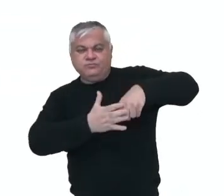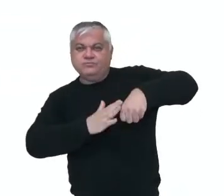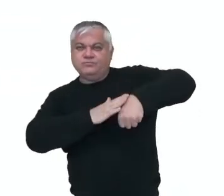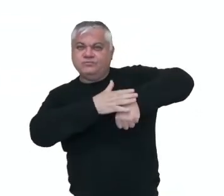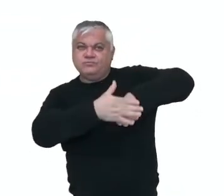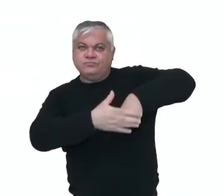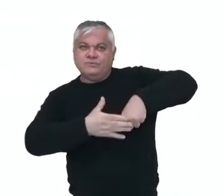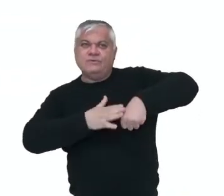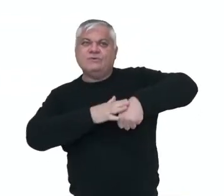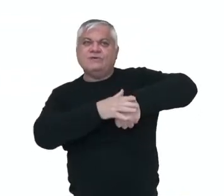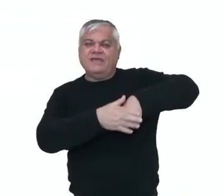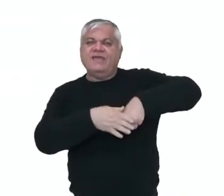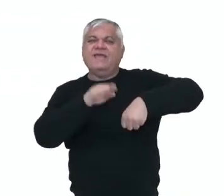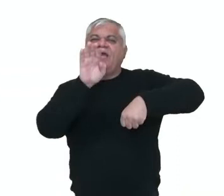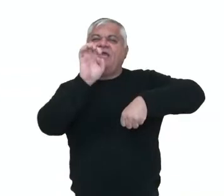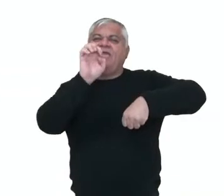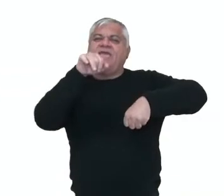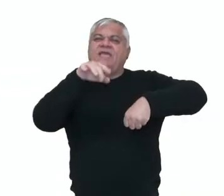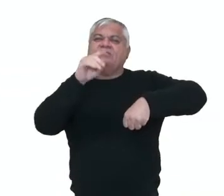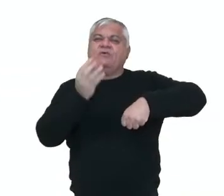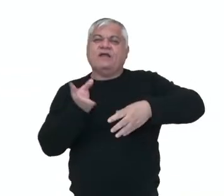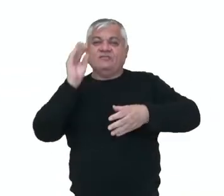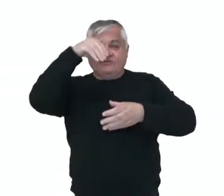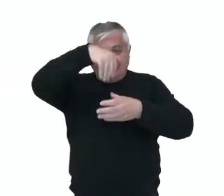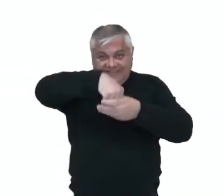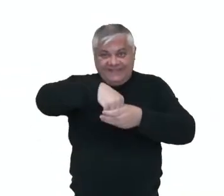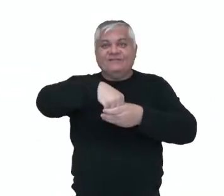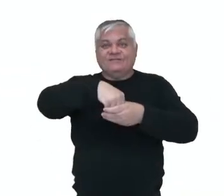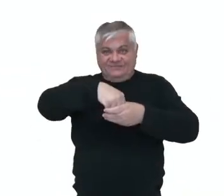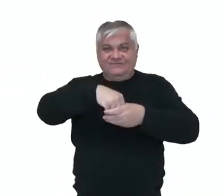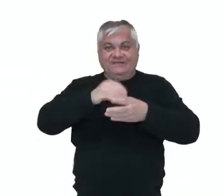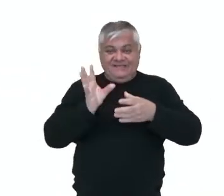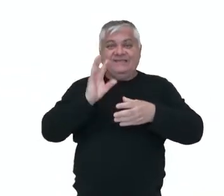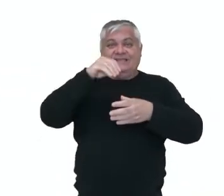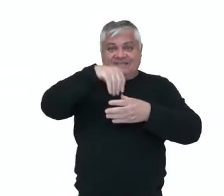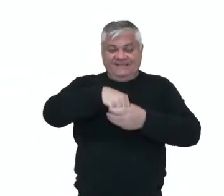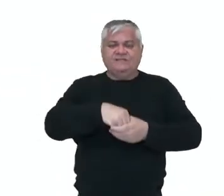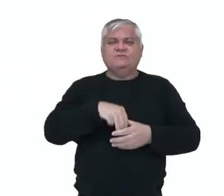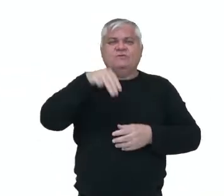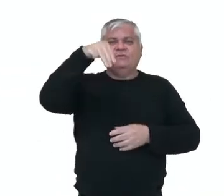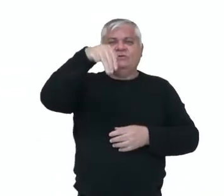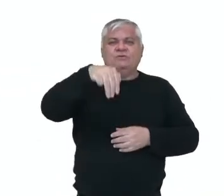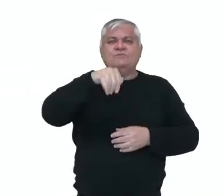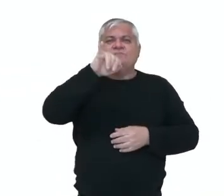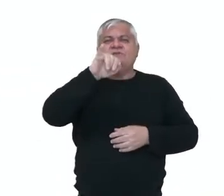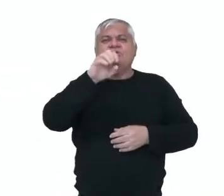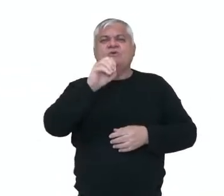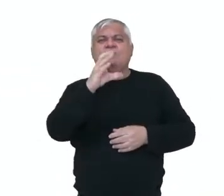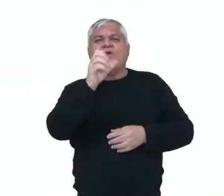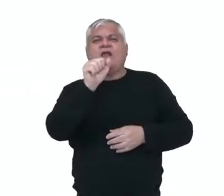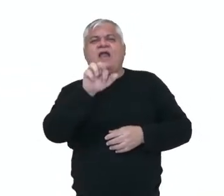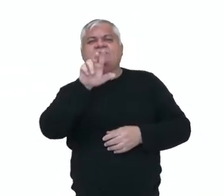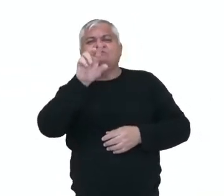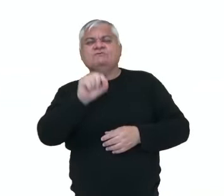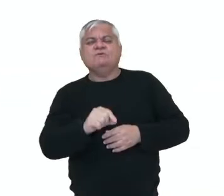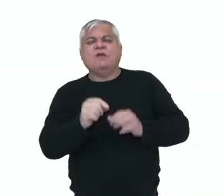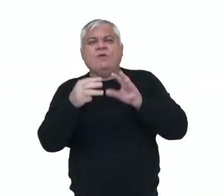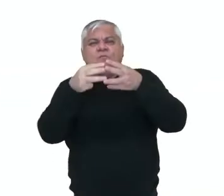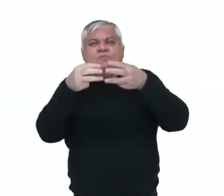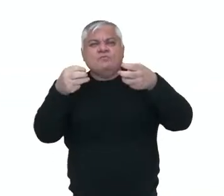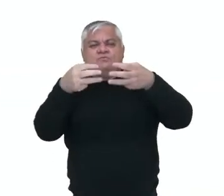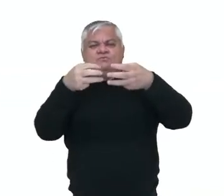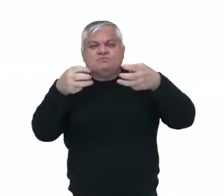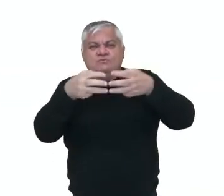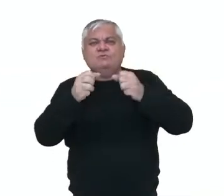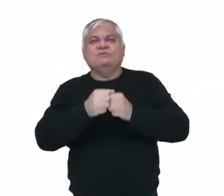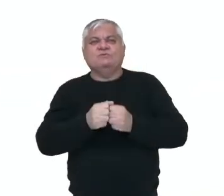tá? Endocárdio seria a parte interior, o miocárdio é o músculo cardíaco, tá? Então, nós temos